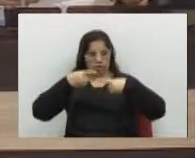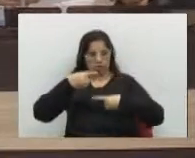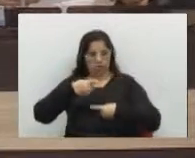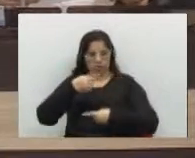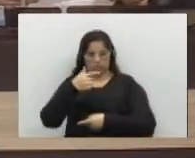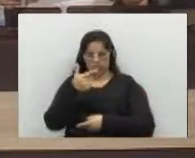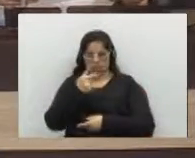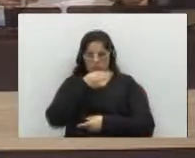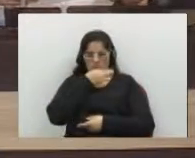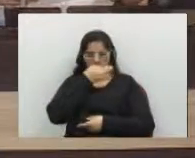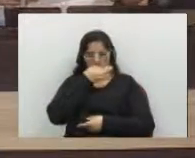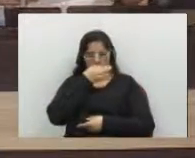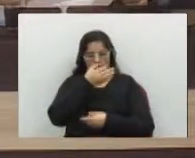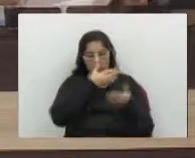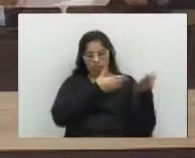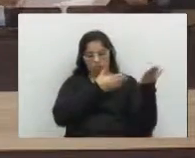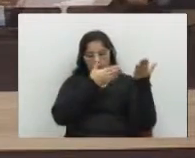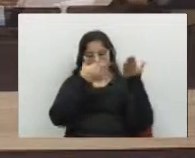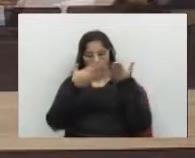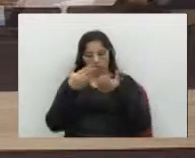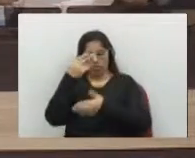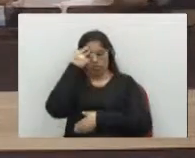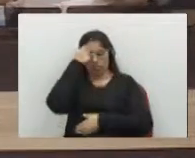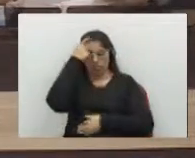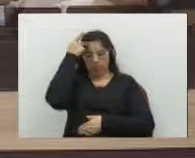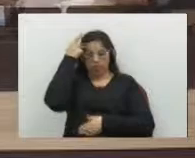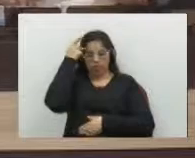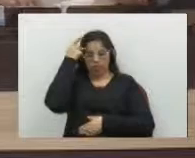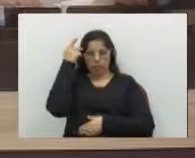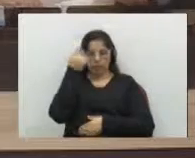queira, encaminhe-se ao prefeito. Requerimento